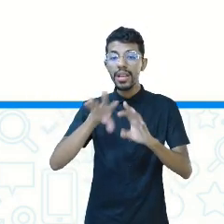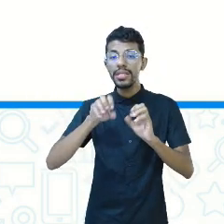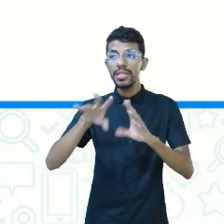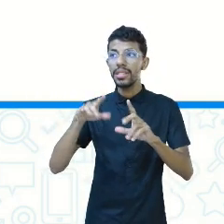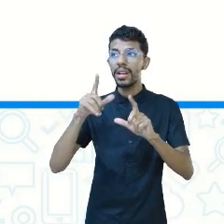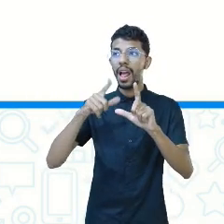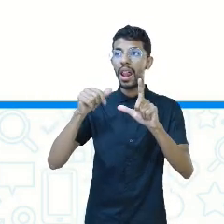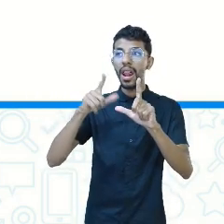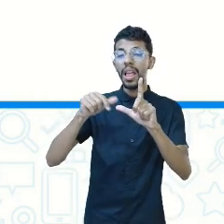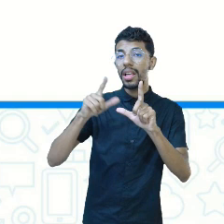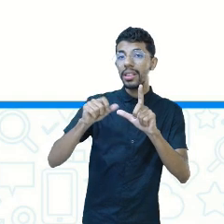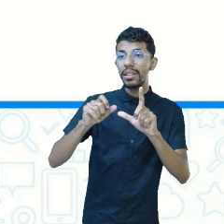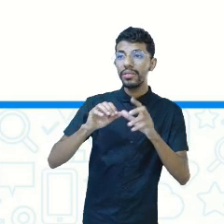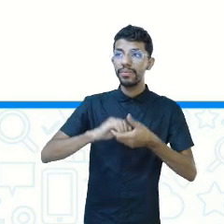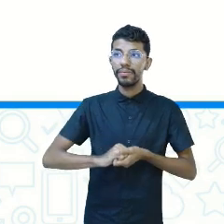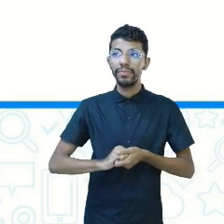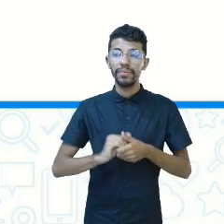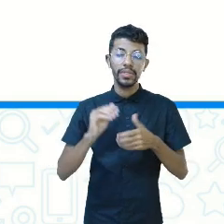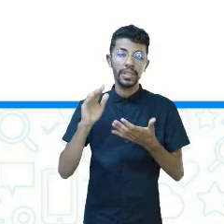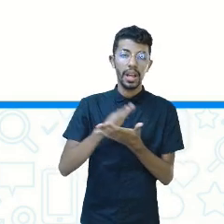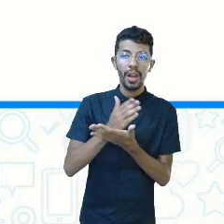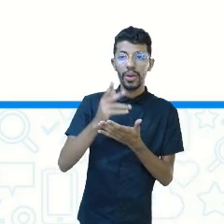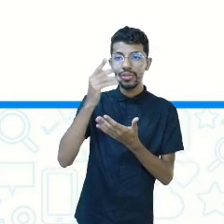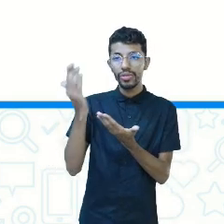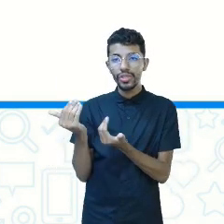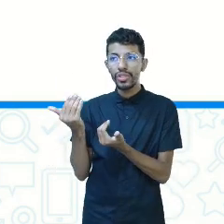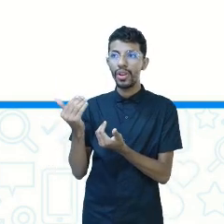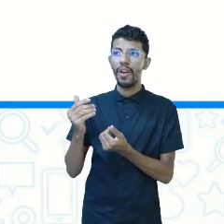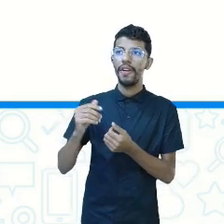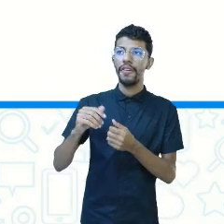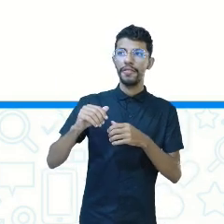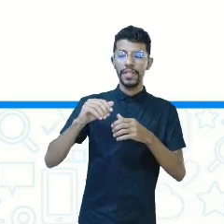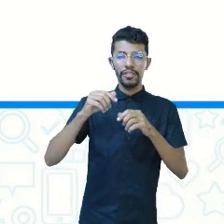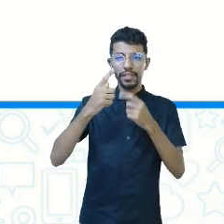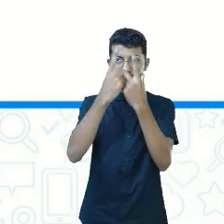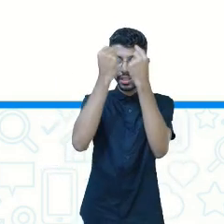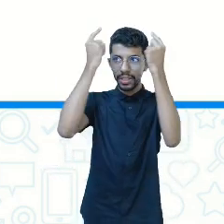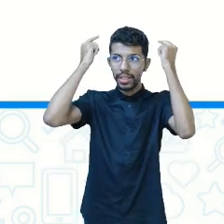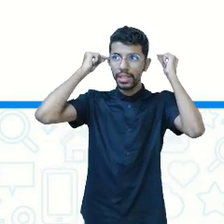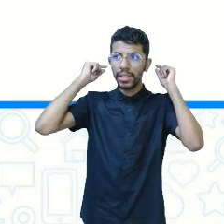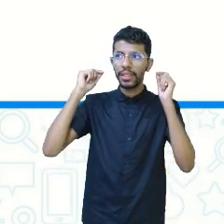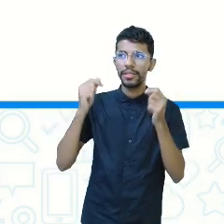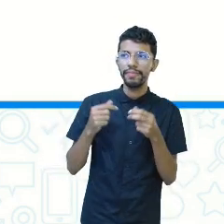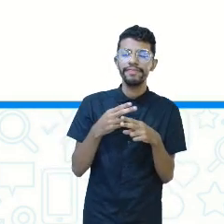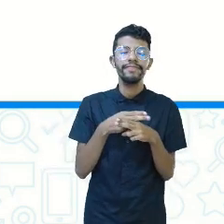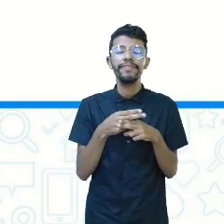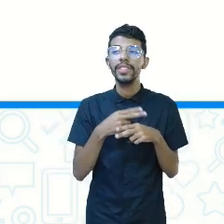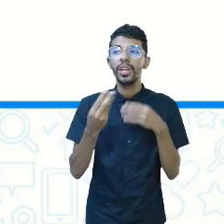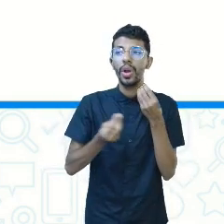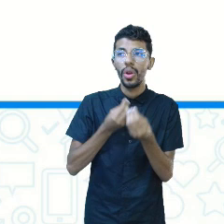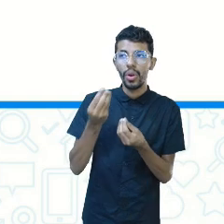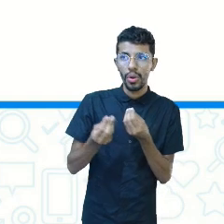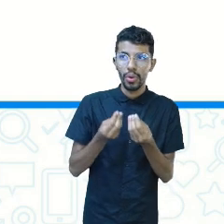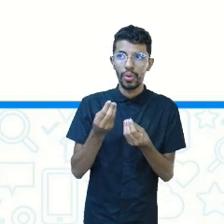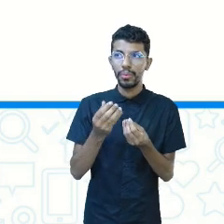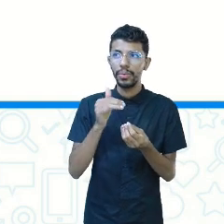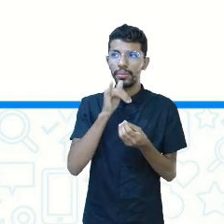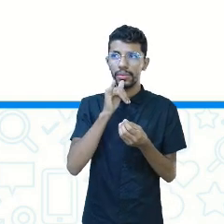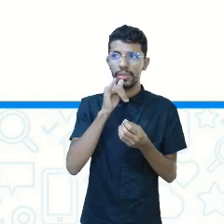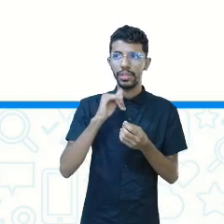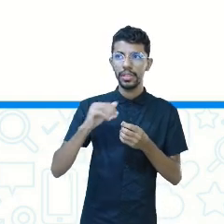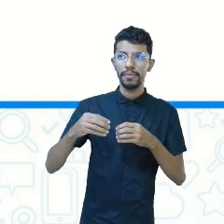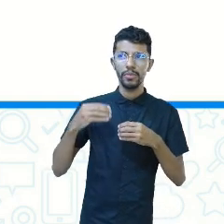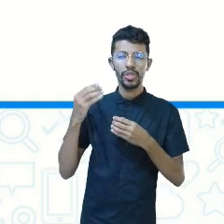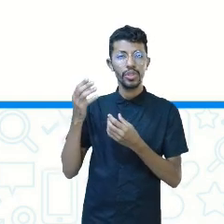Adolescentes gregos distraíam-se lançando uma bola cheia de ar na parede, construída de bexiga de animais, coberta por